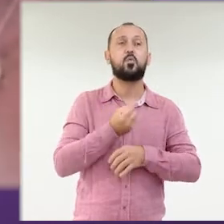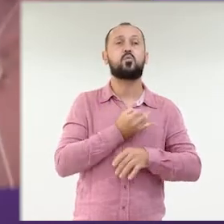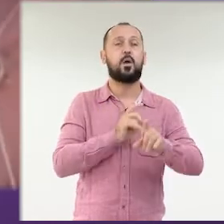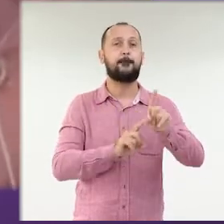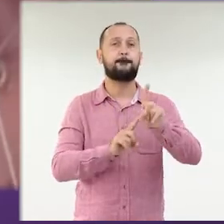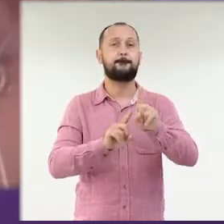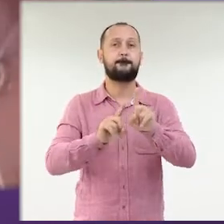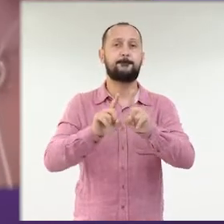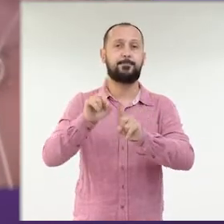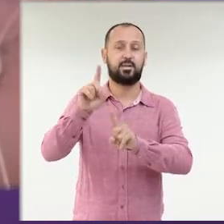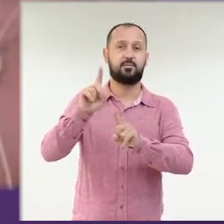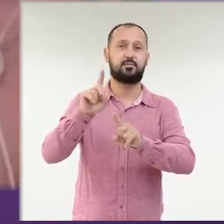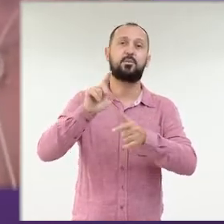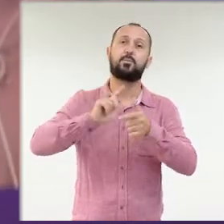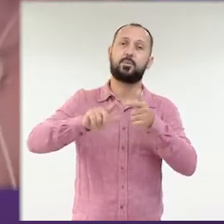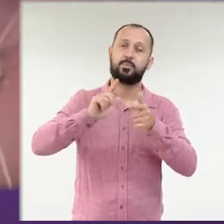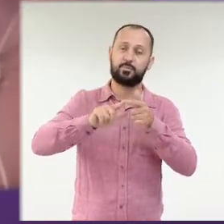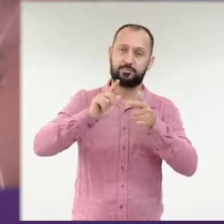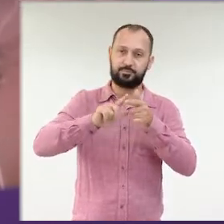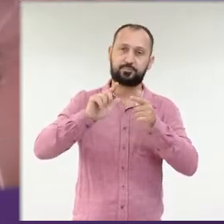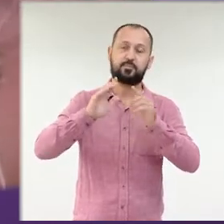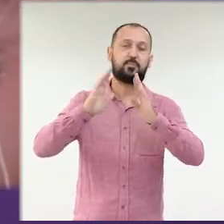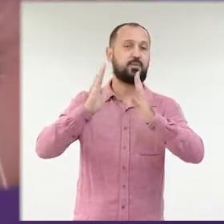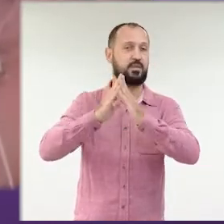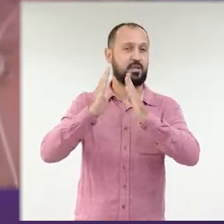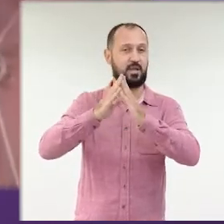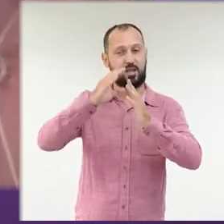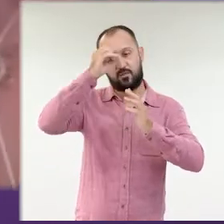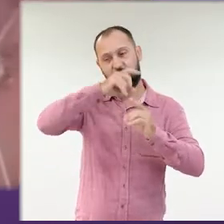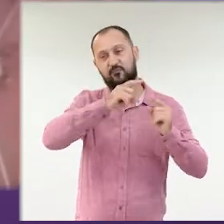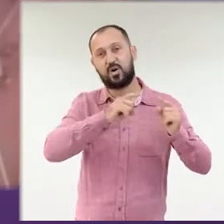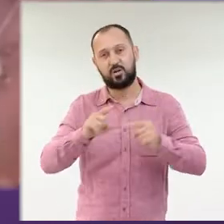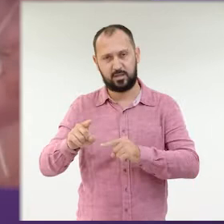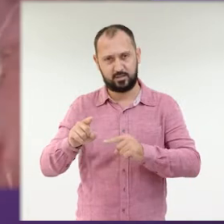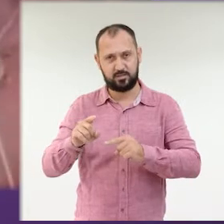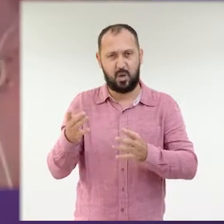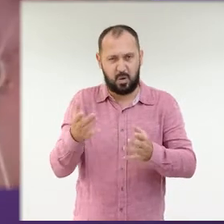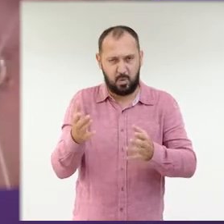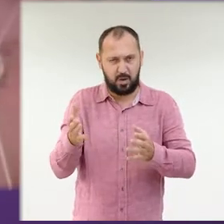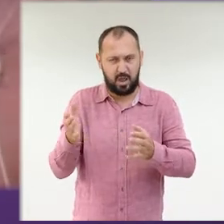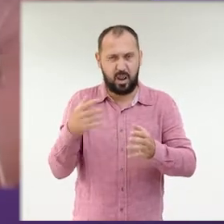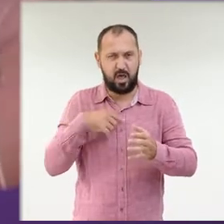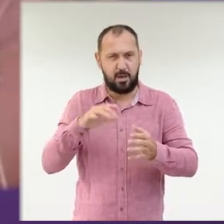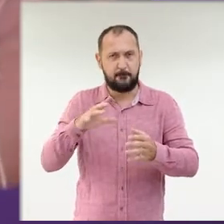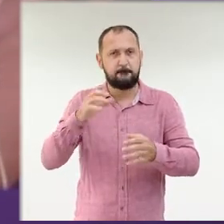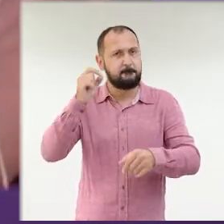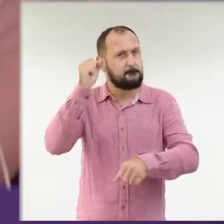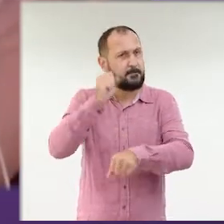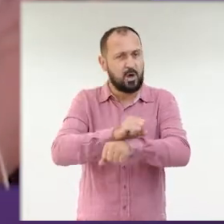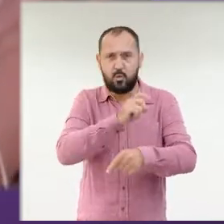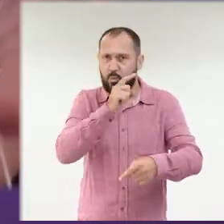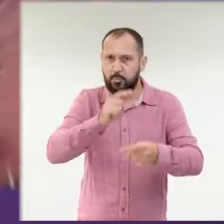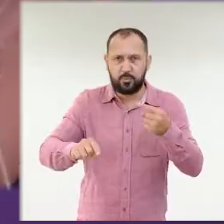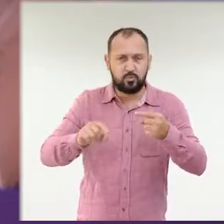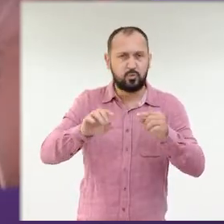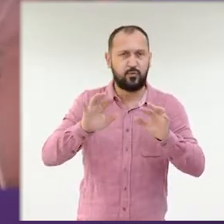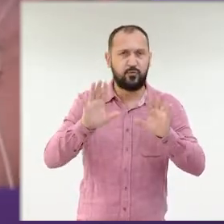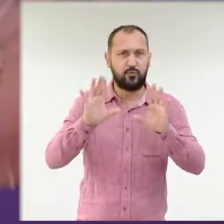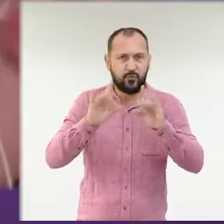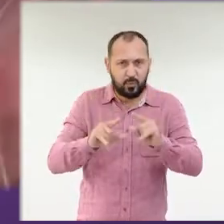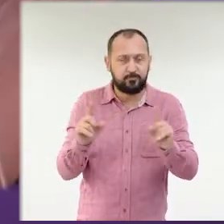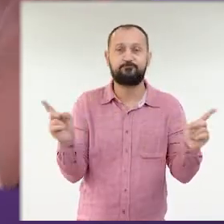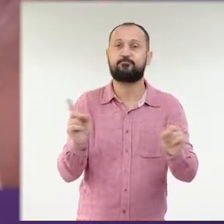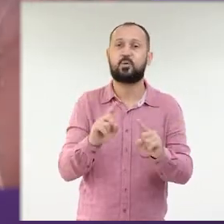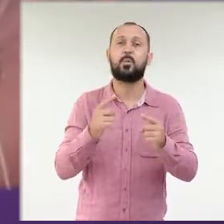do aumento das questões de violência. Então, elas deixaram de existir? Não, simplesmente agora essas